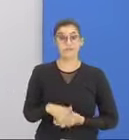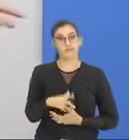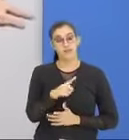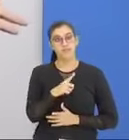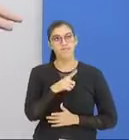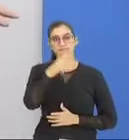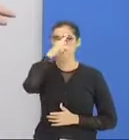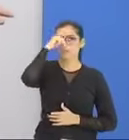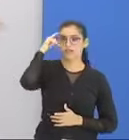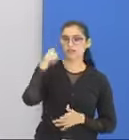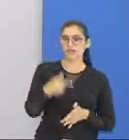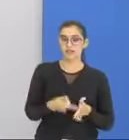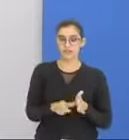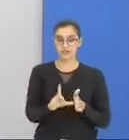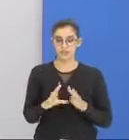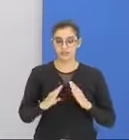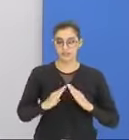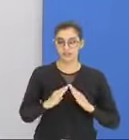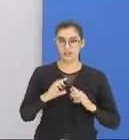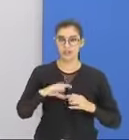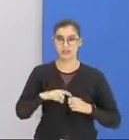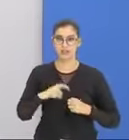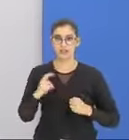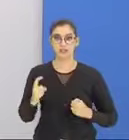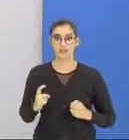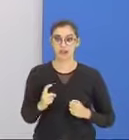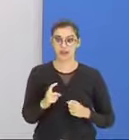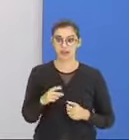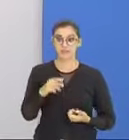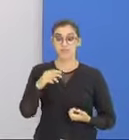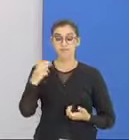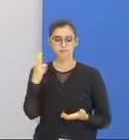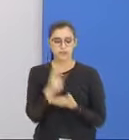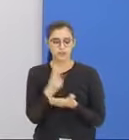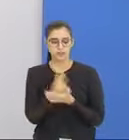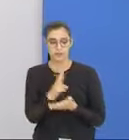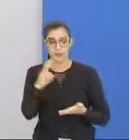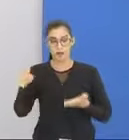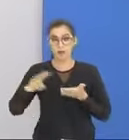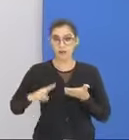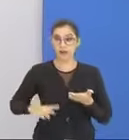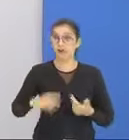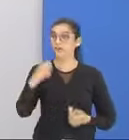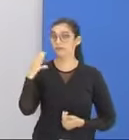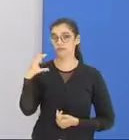né? Isso era ciência também. Você sabia que